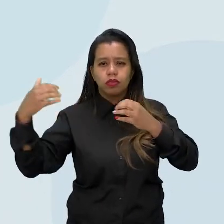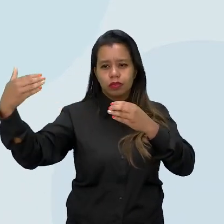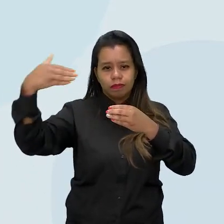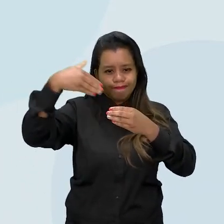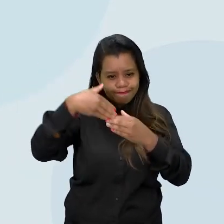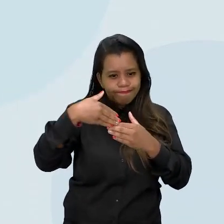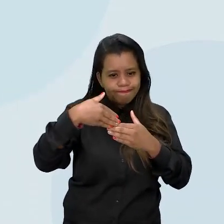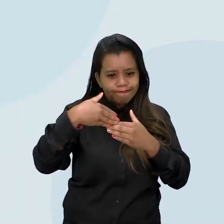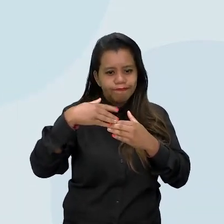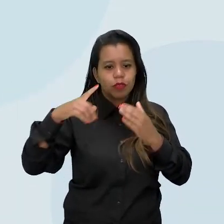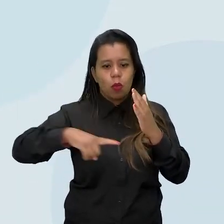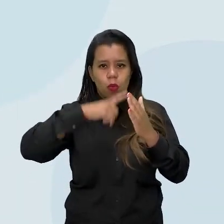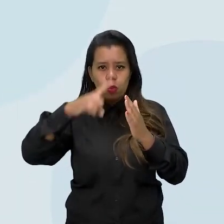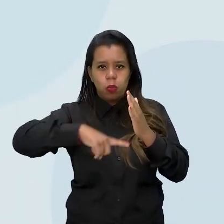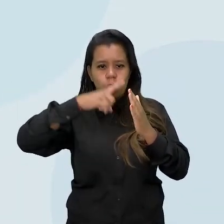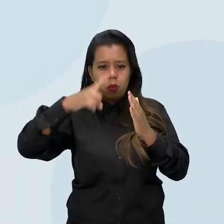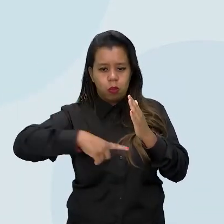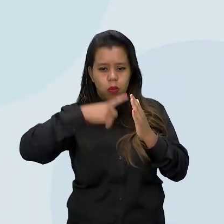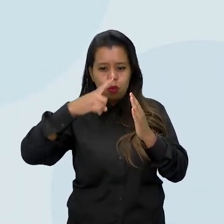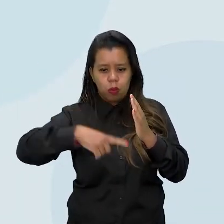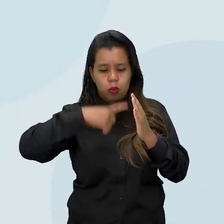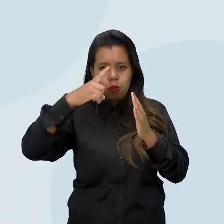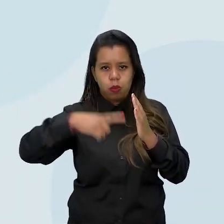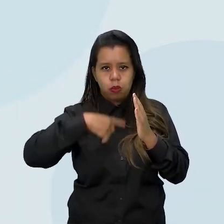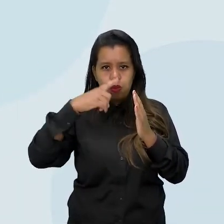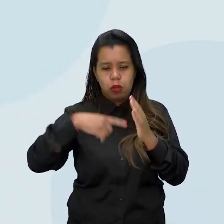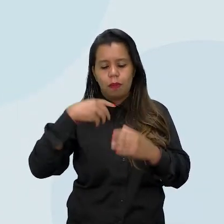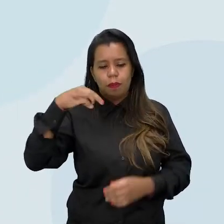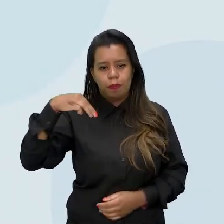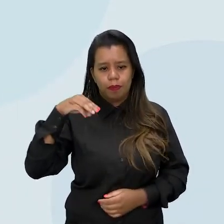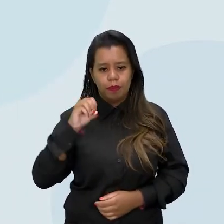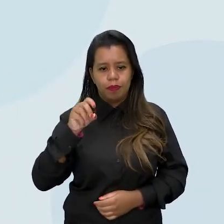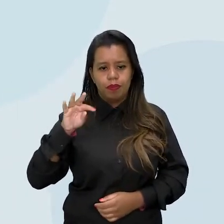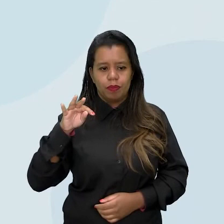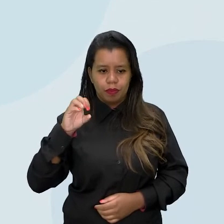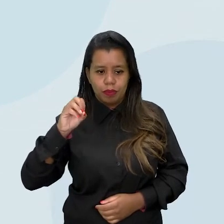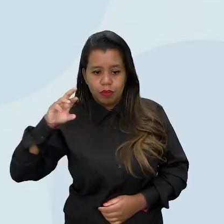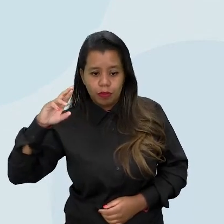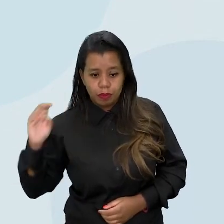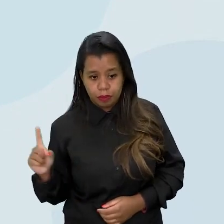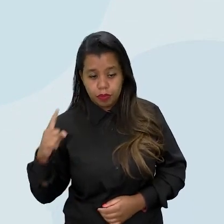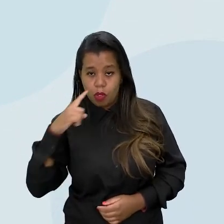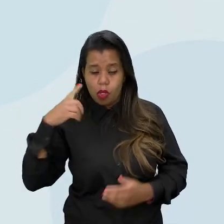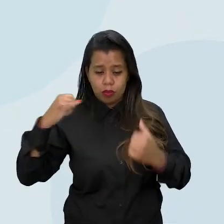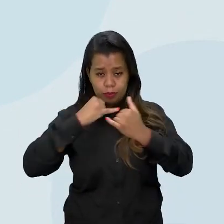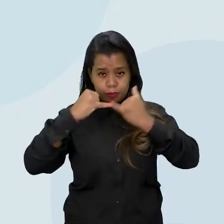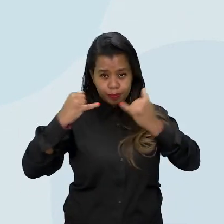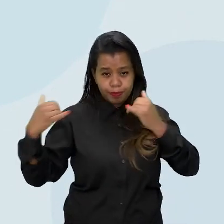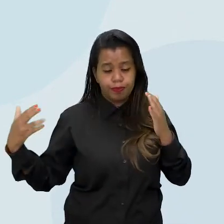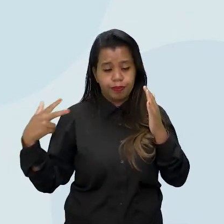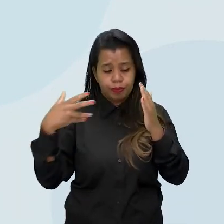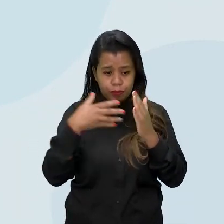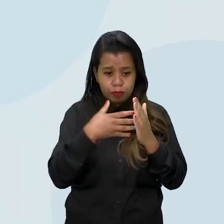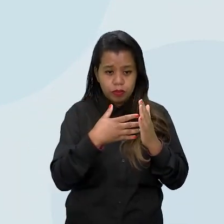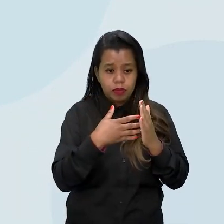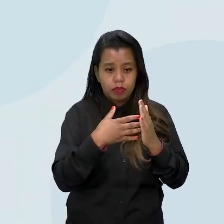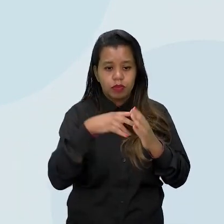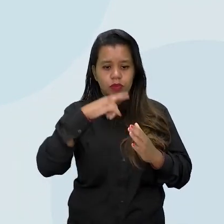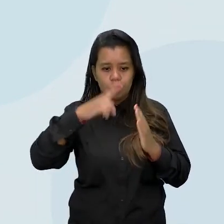nesse material aqui nós temos um motor, né? Então, quando a energia elétrica chega nesse motor,